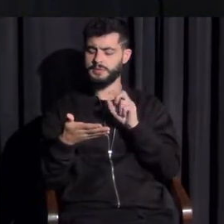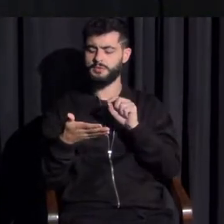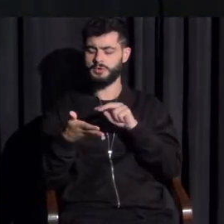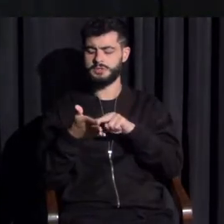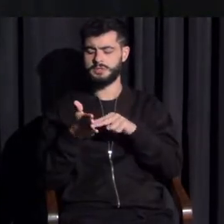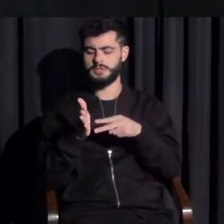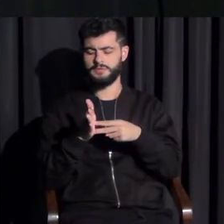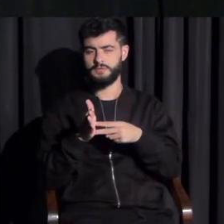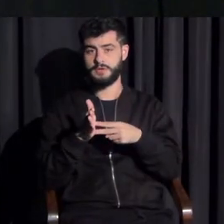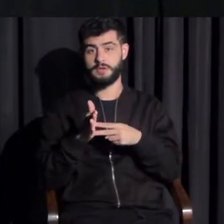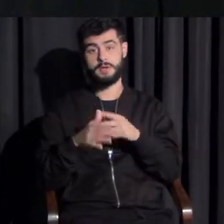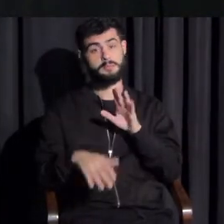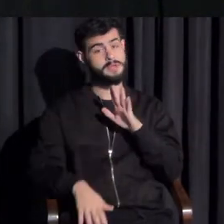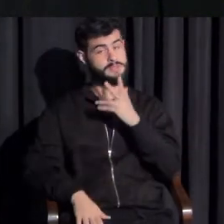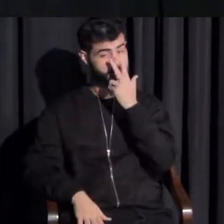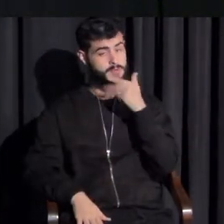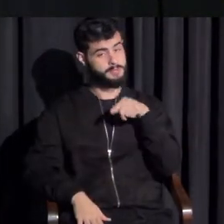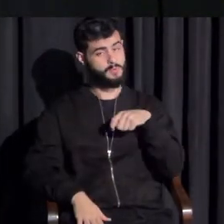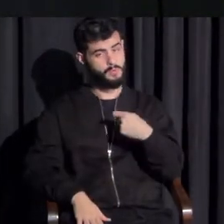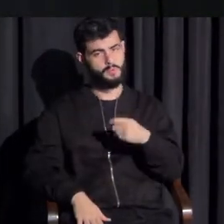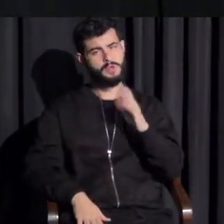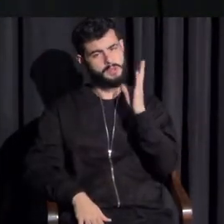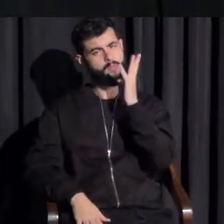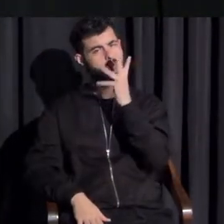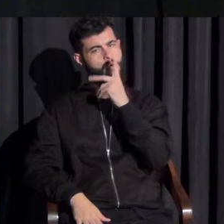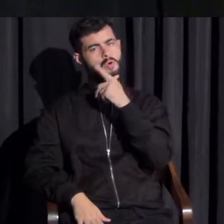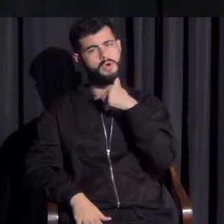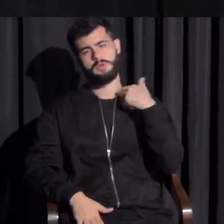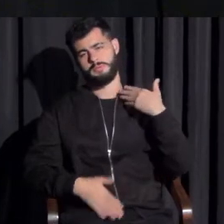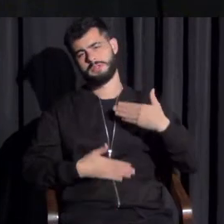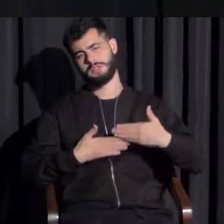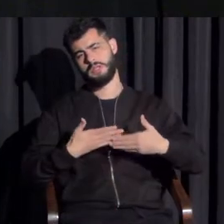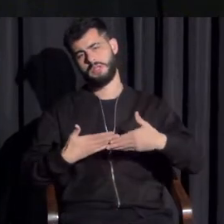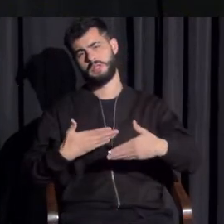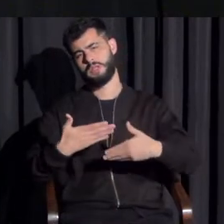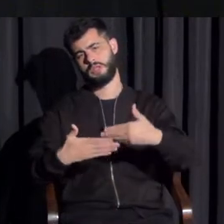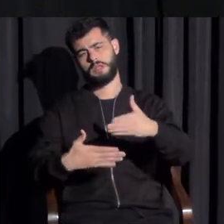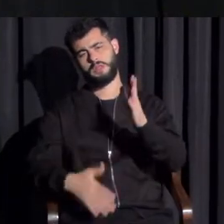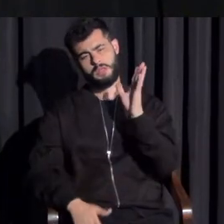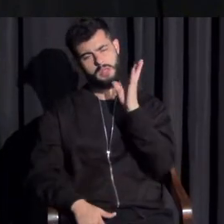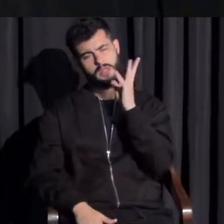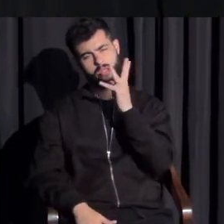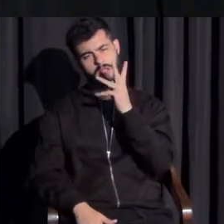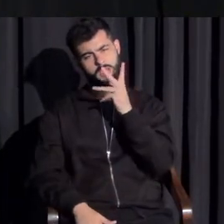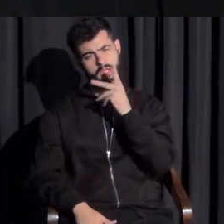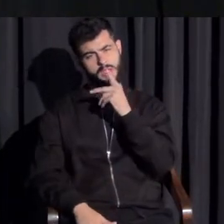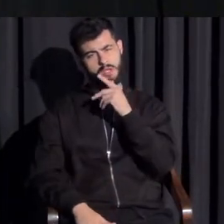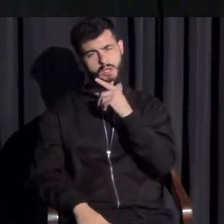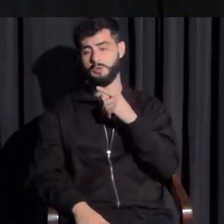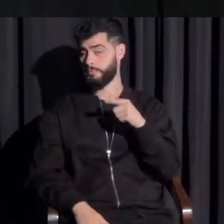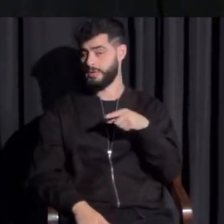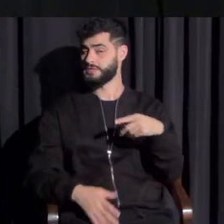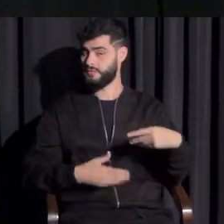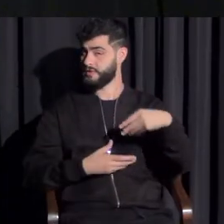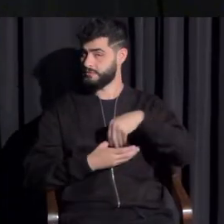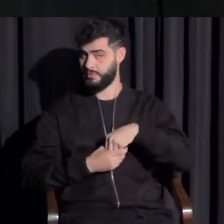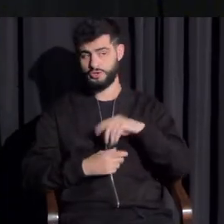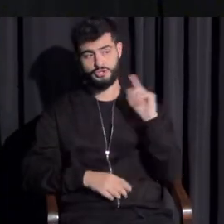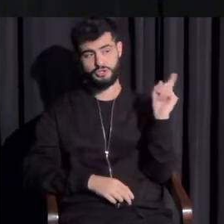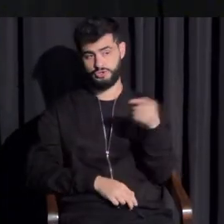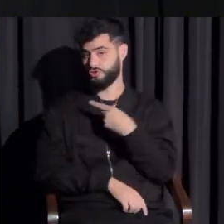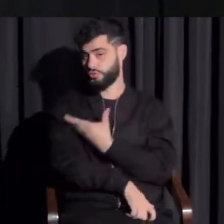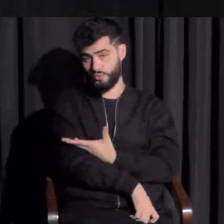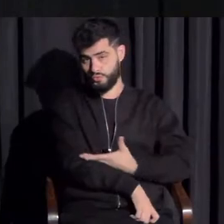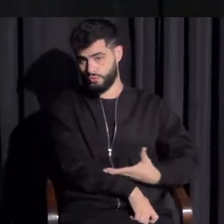segundo o meu ponto de vista, é muito mais lento. Né? E é muito mais lento e que compõe o nosso cotidiano, uma vez que, para